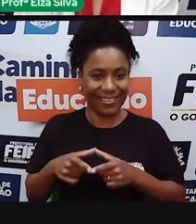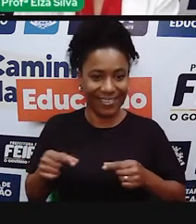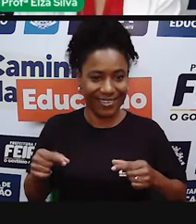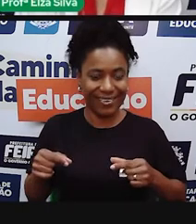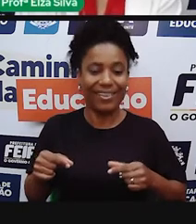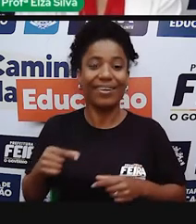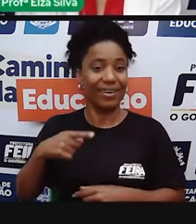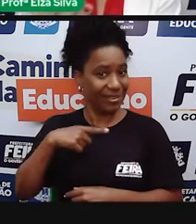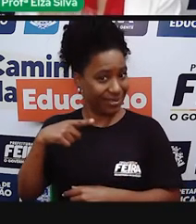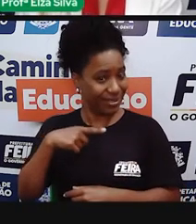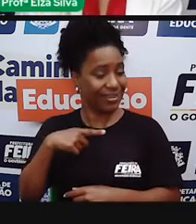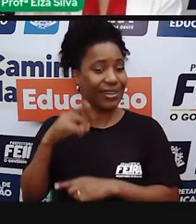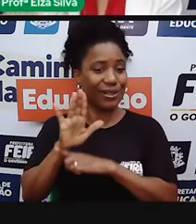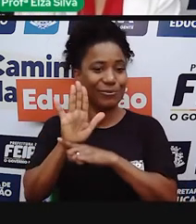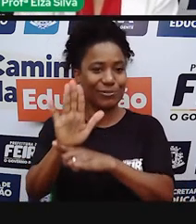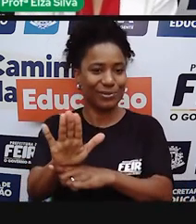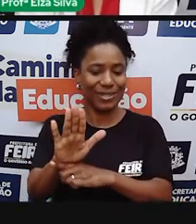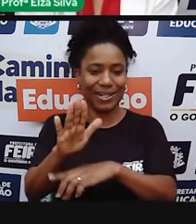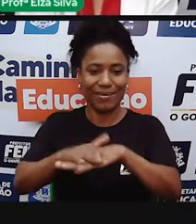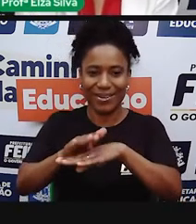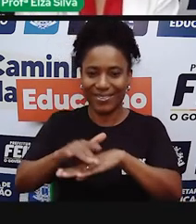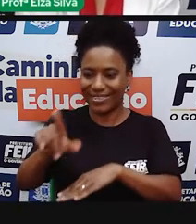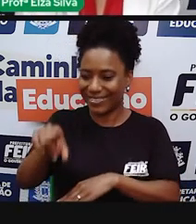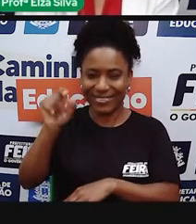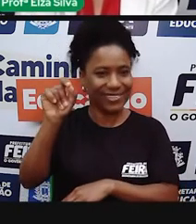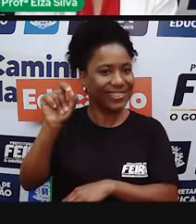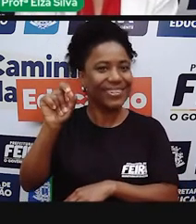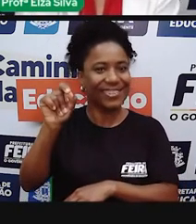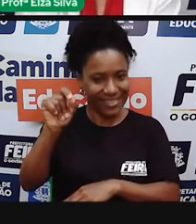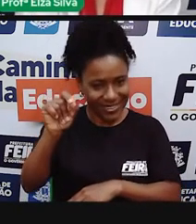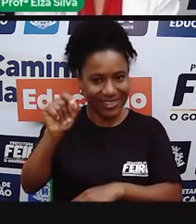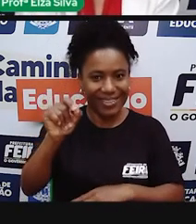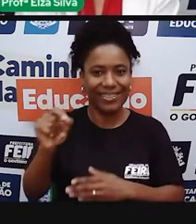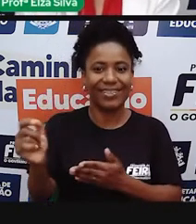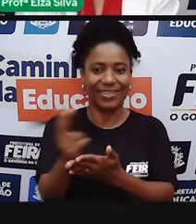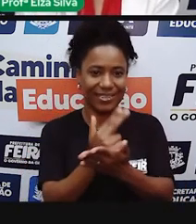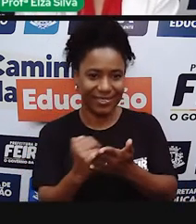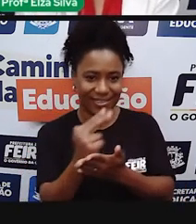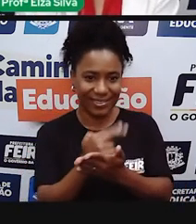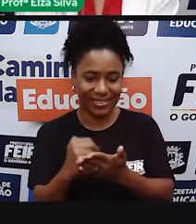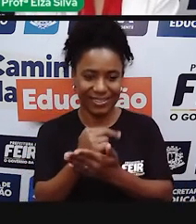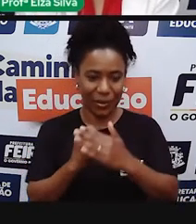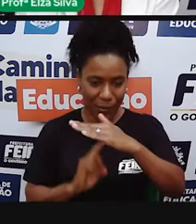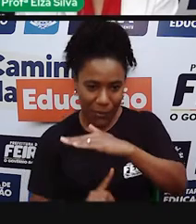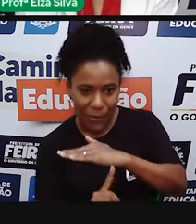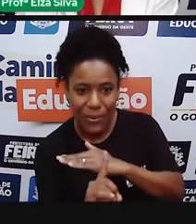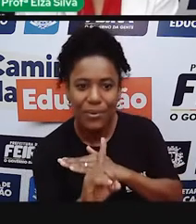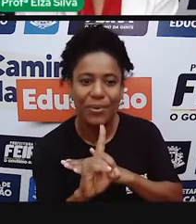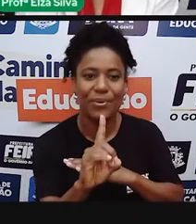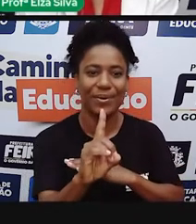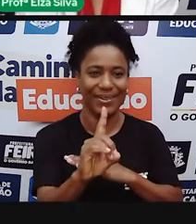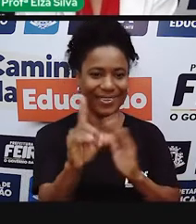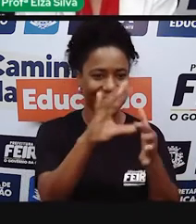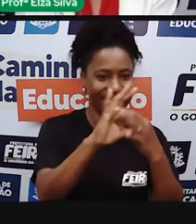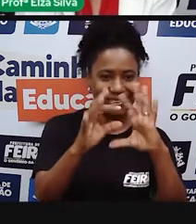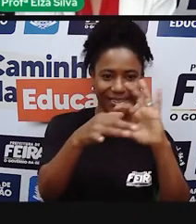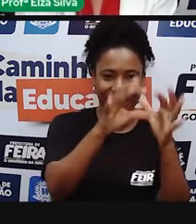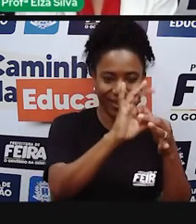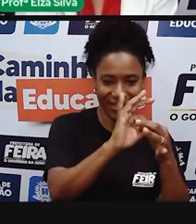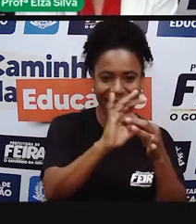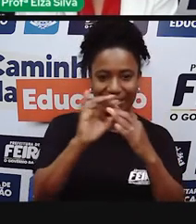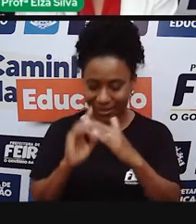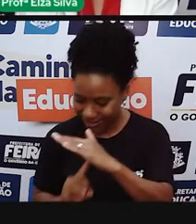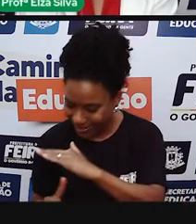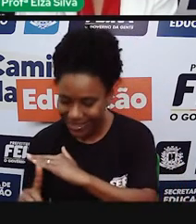a escolher os desenhos, os personagens que representam hoje os mascotes da Olimpíada e